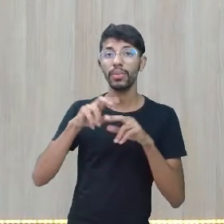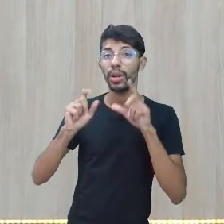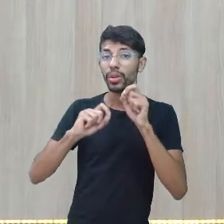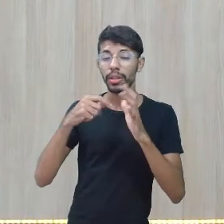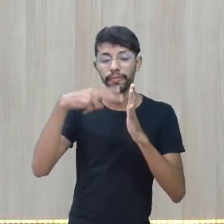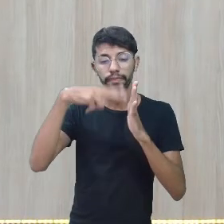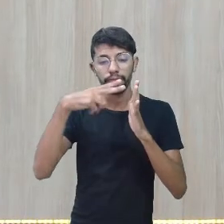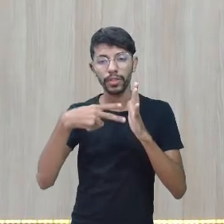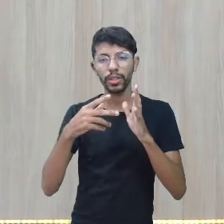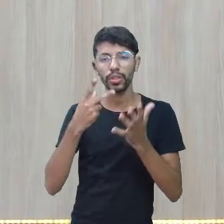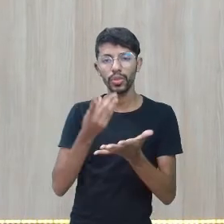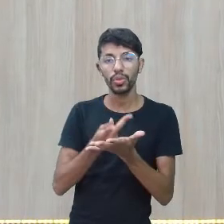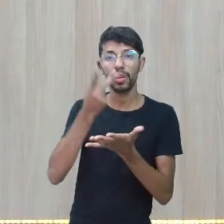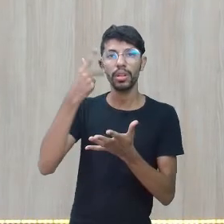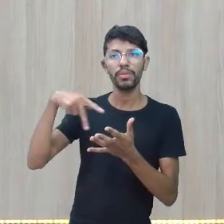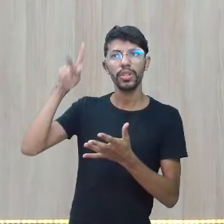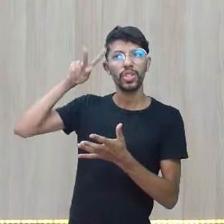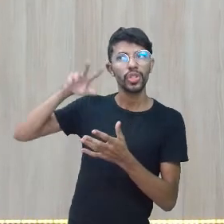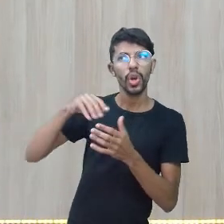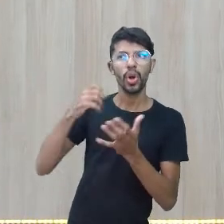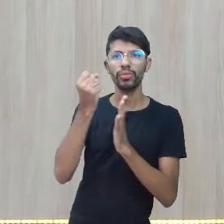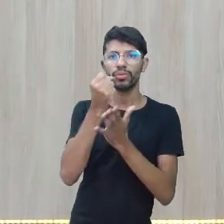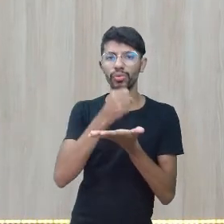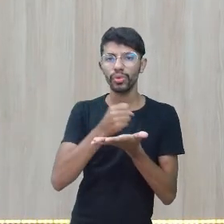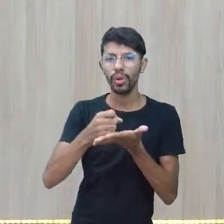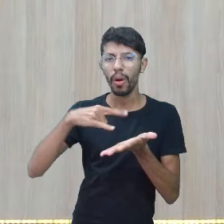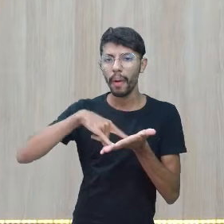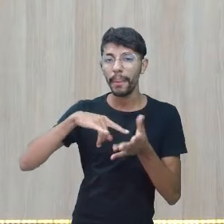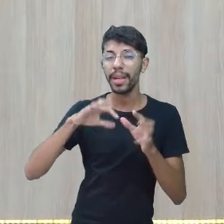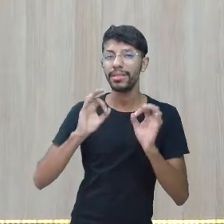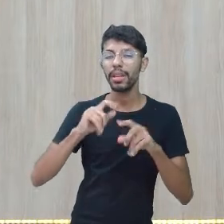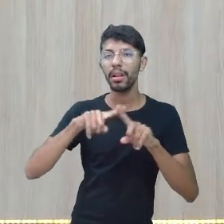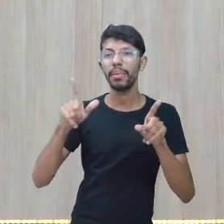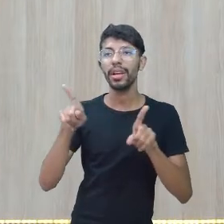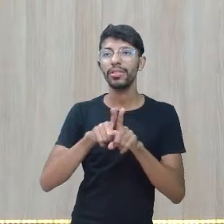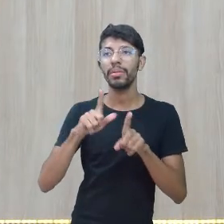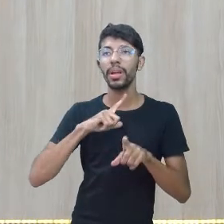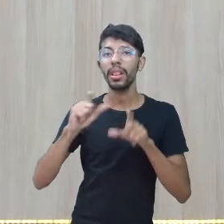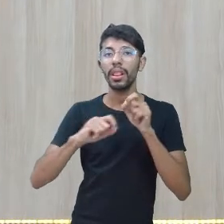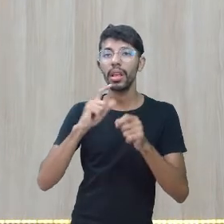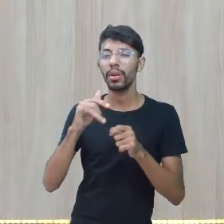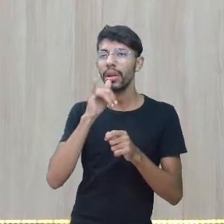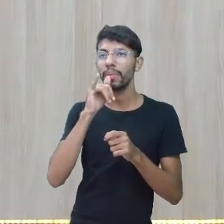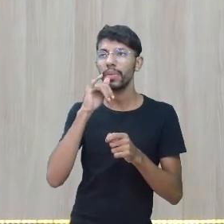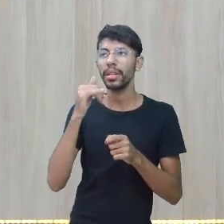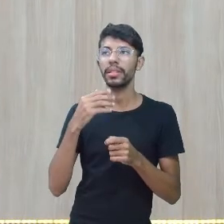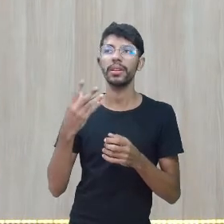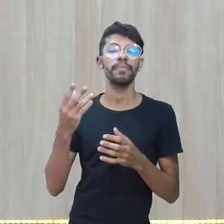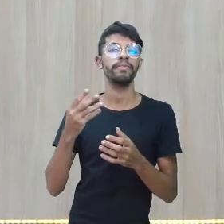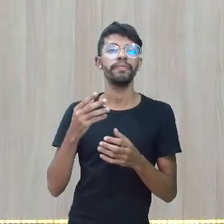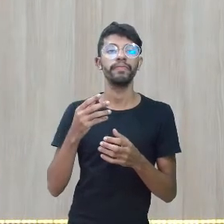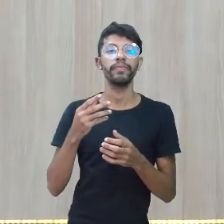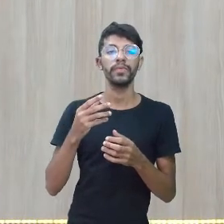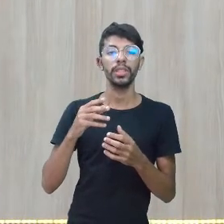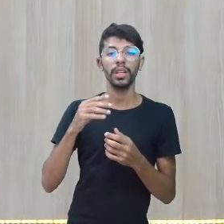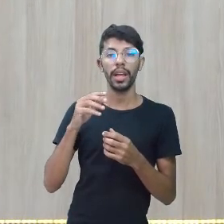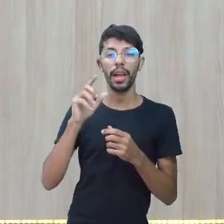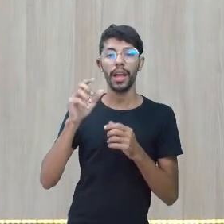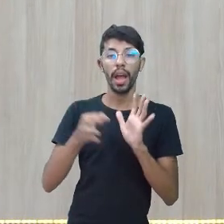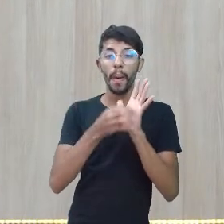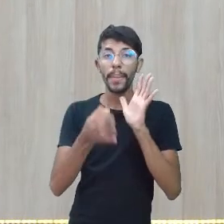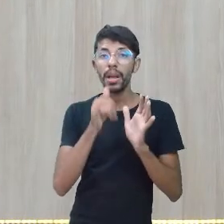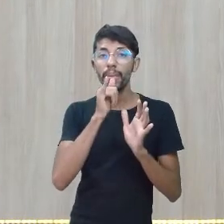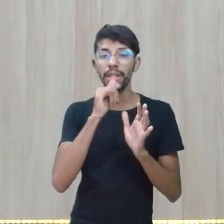fatos históricos, através de documentos, mas ela também se dá através do relato das pessoas que viveram aquele período histórico e que